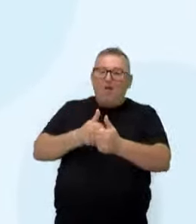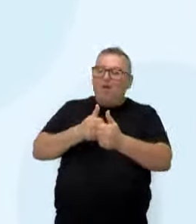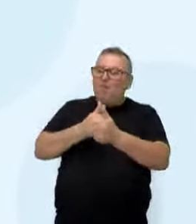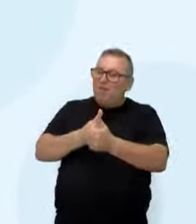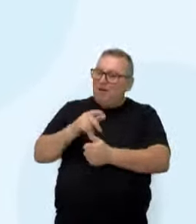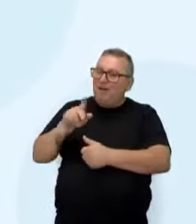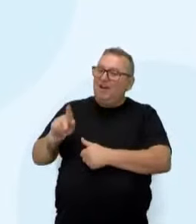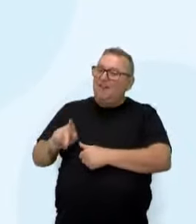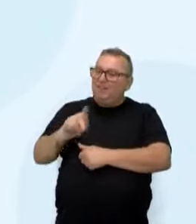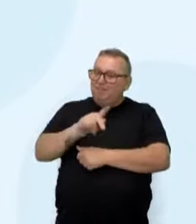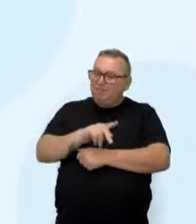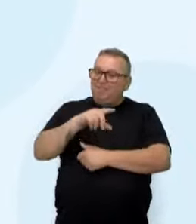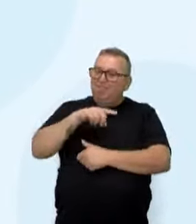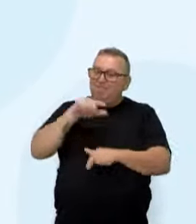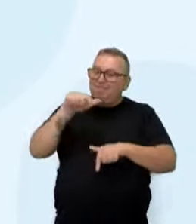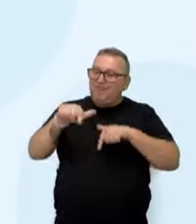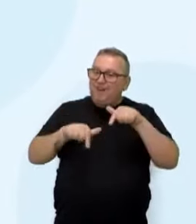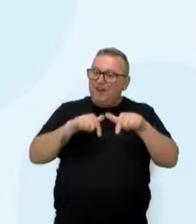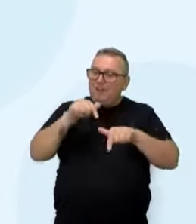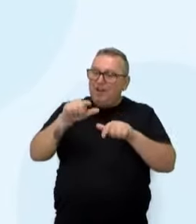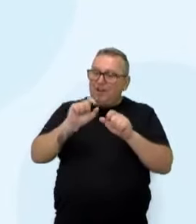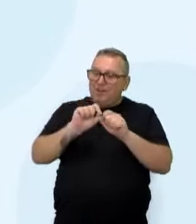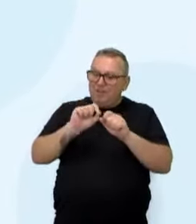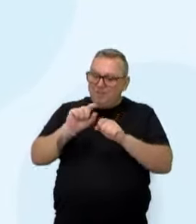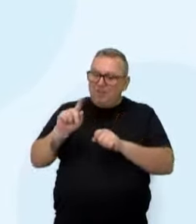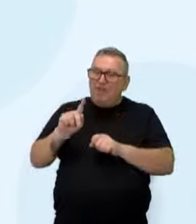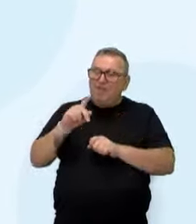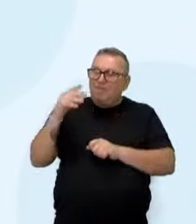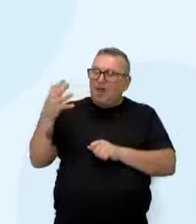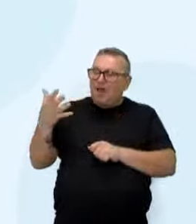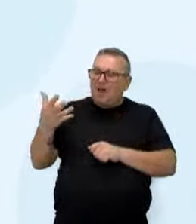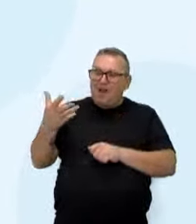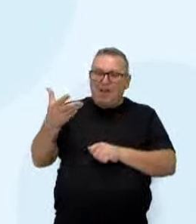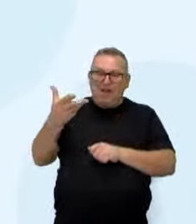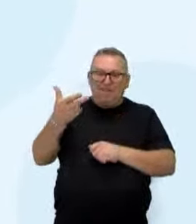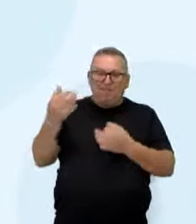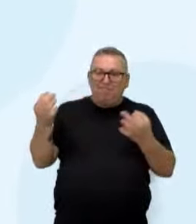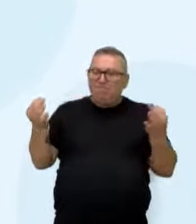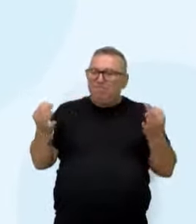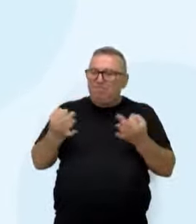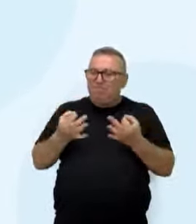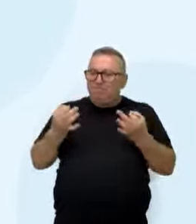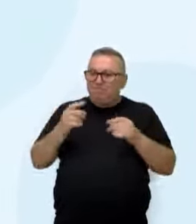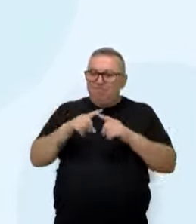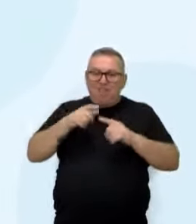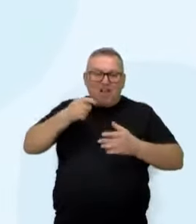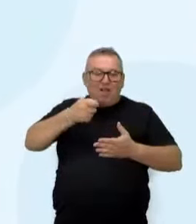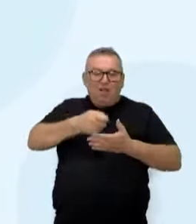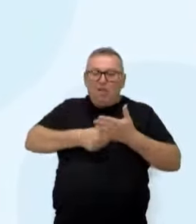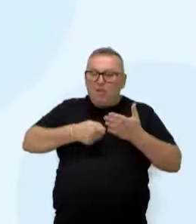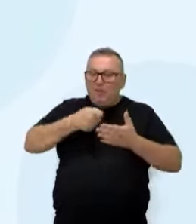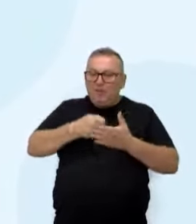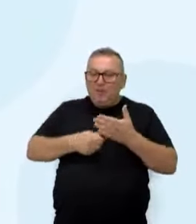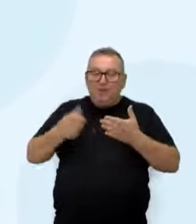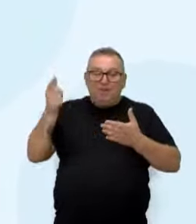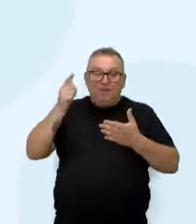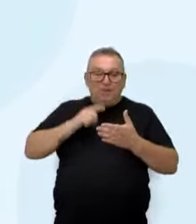nesse trabalho que eles têm feito de forma belíssima, né, e de forma aí guerreira para esse